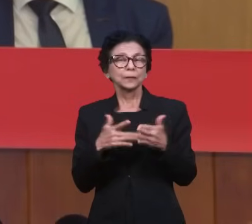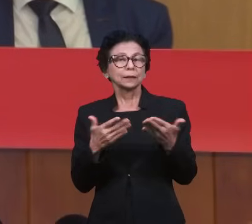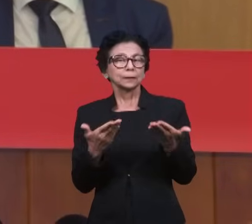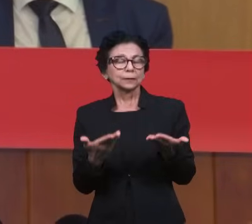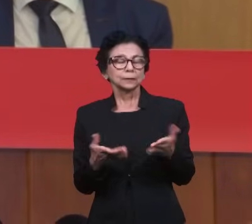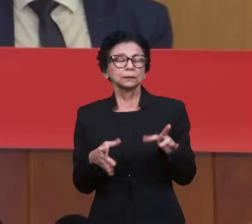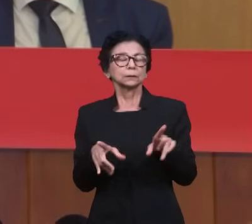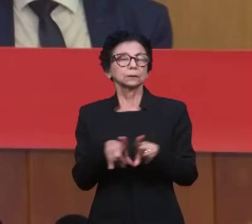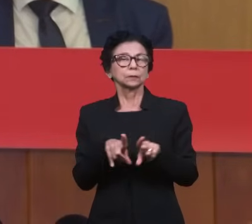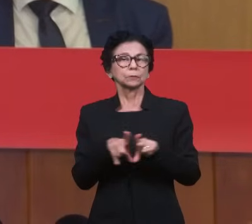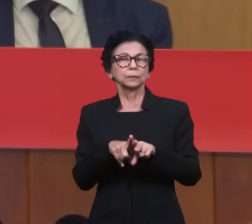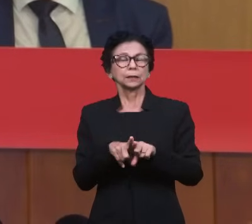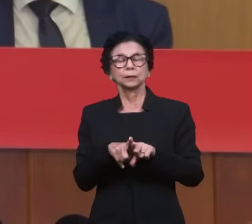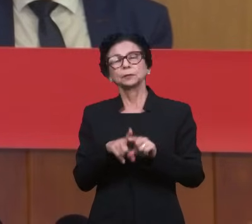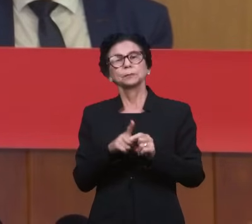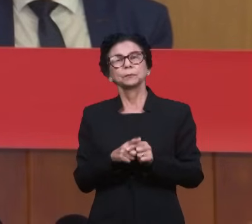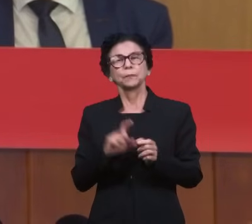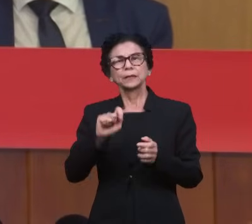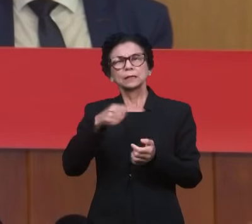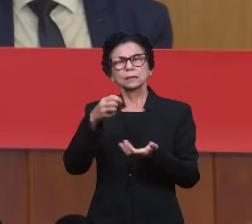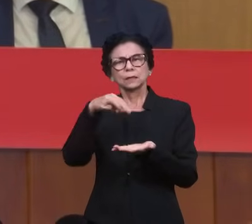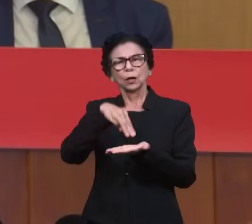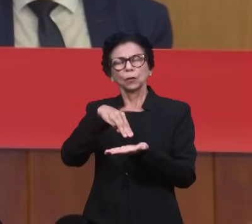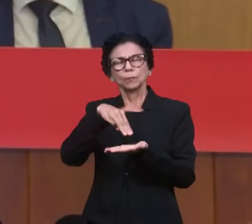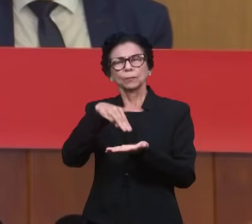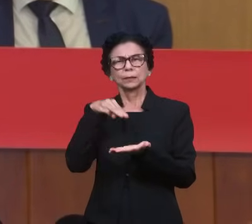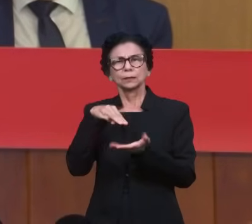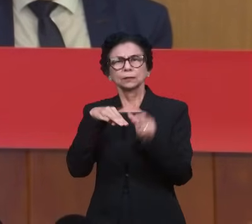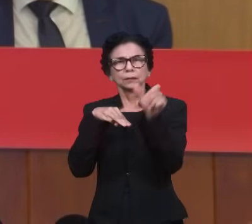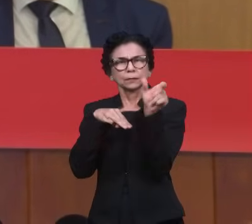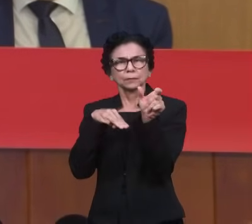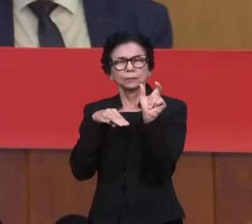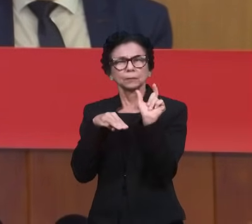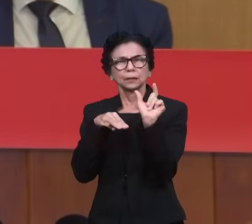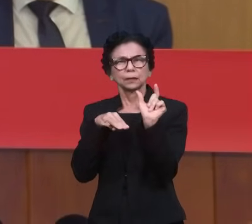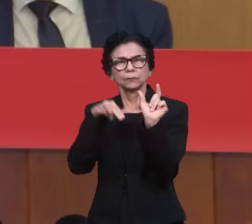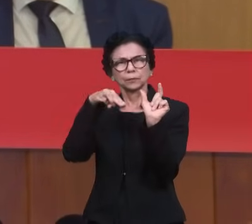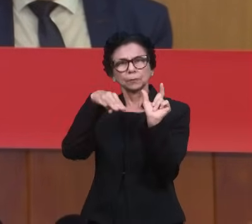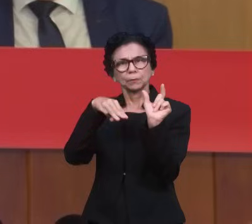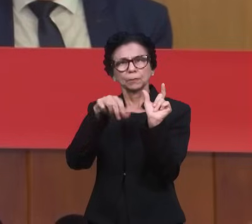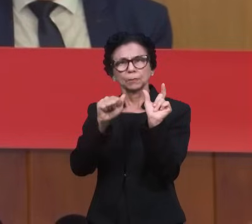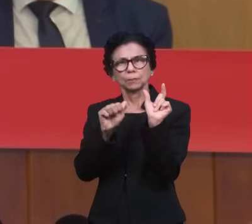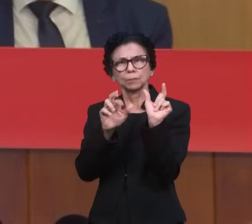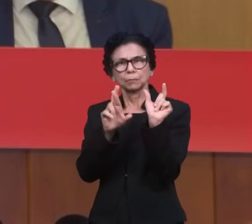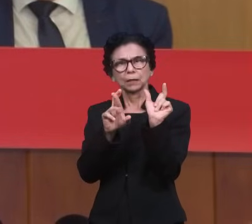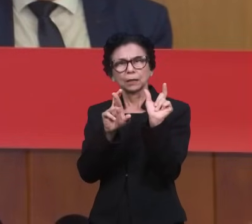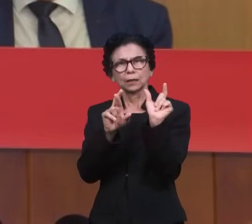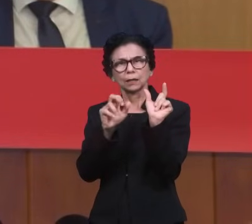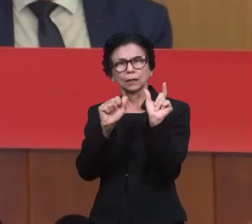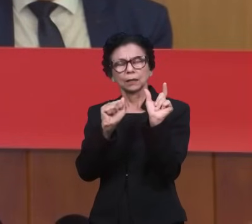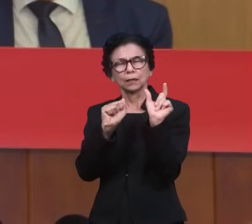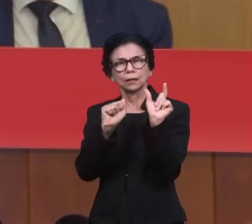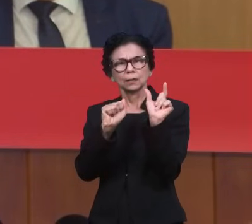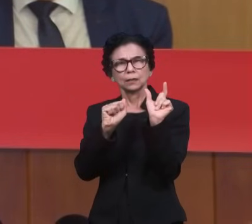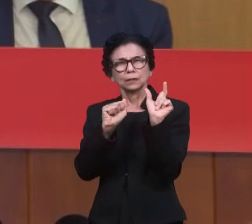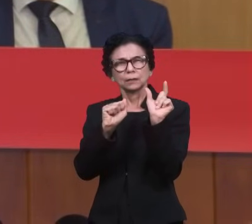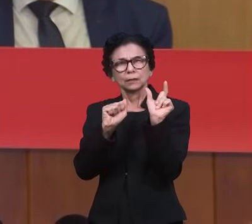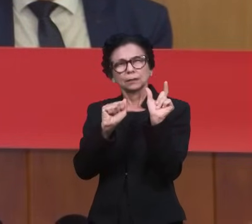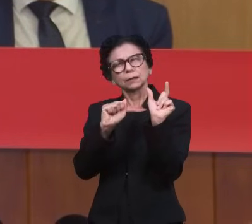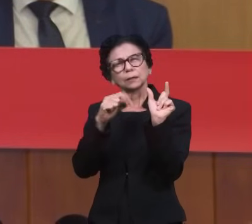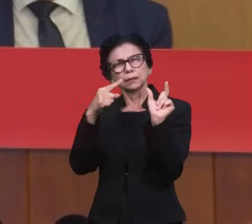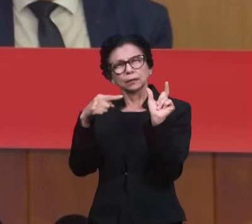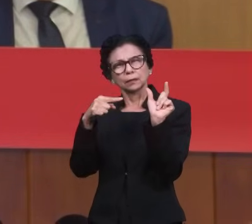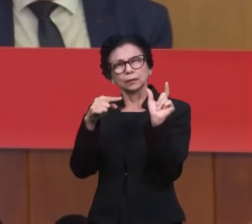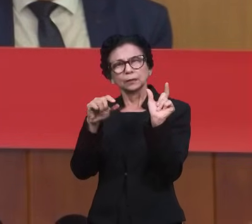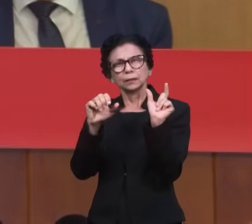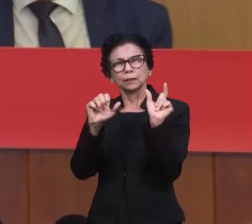a palavra Maranata. A palavra Maranata é composta pela palavra Maran e Atá,